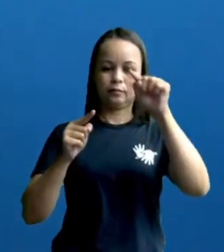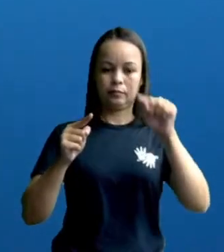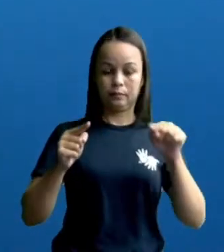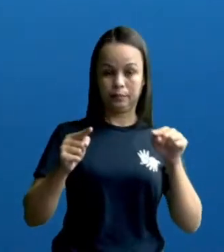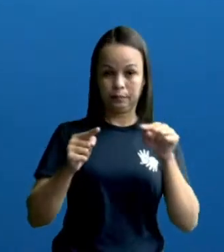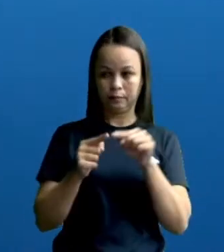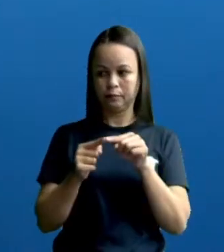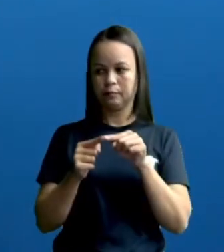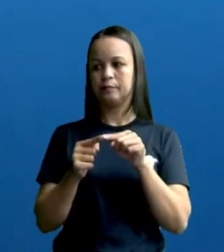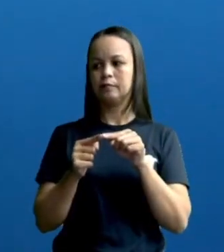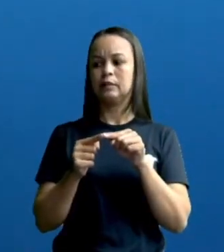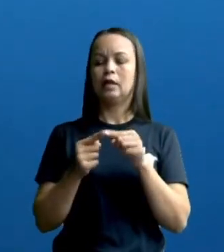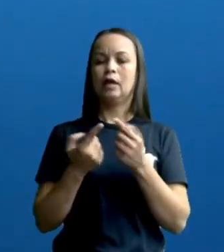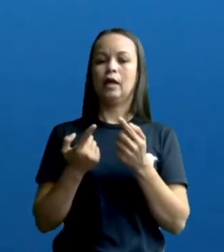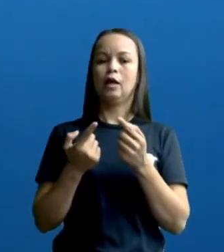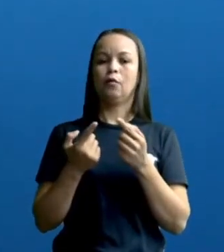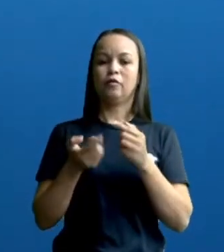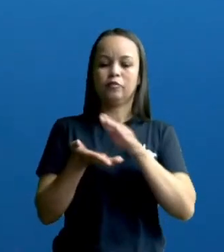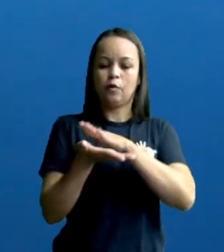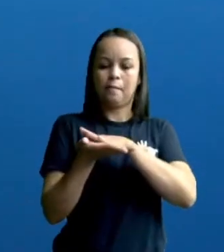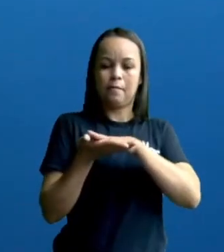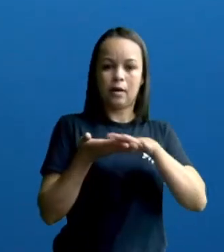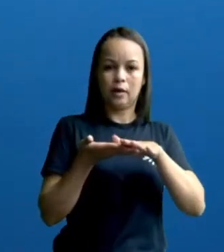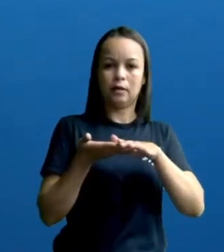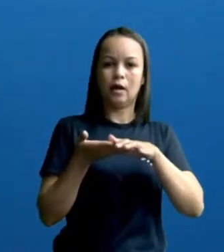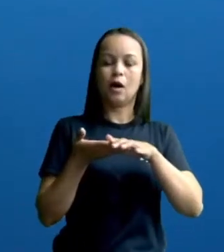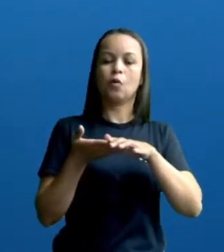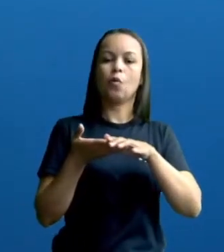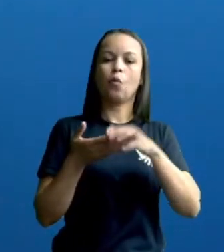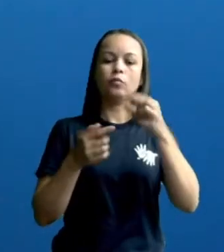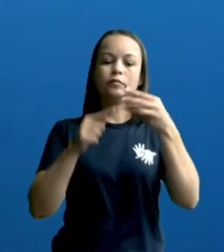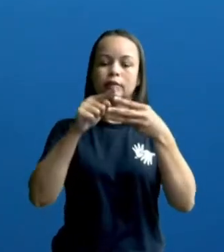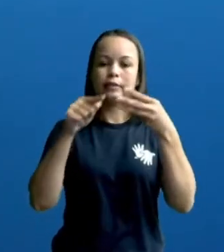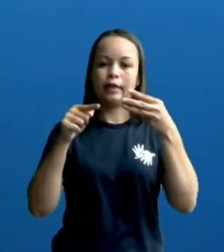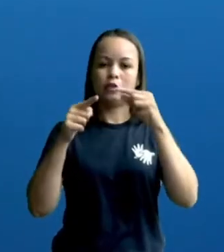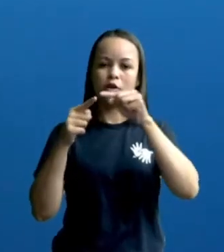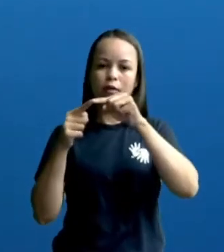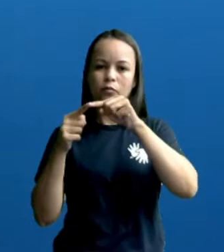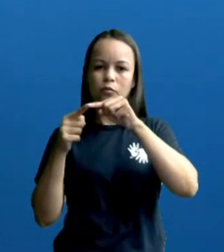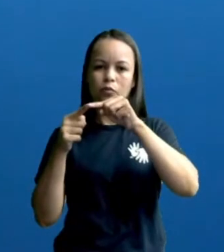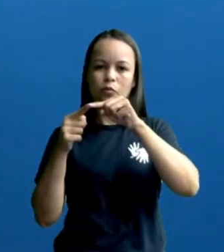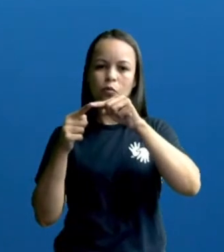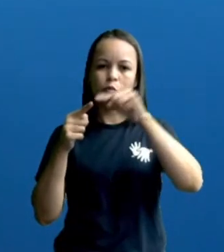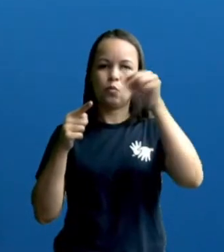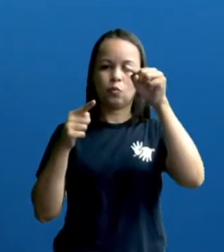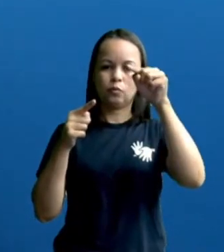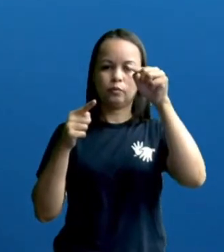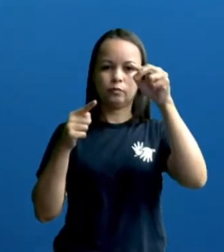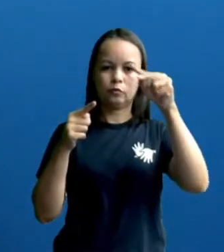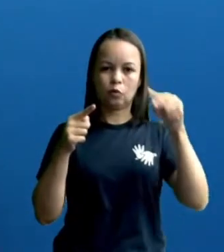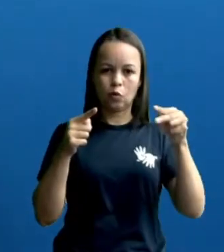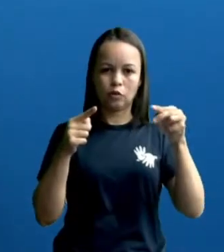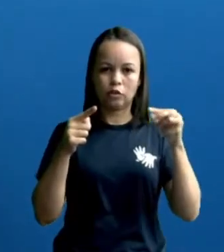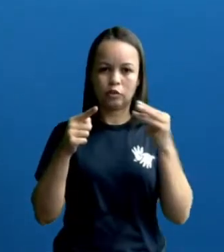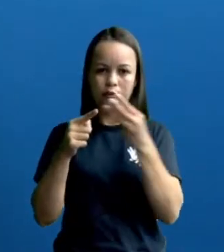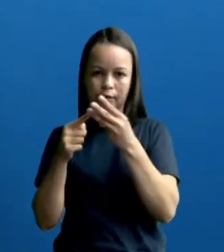uma figura plana com 3 lados